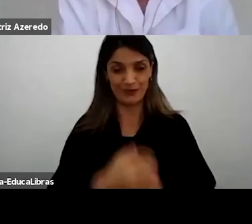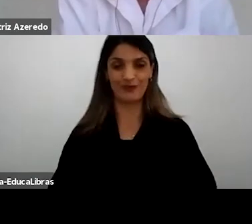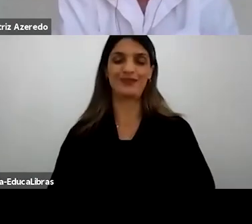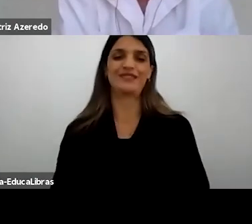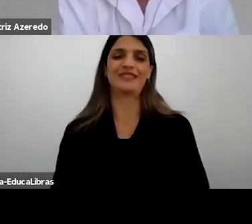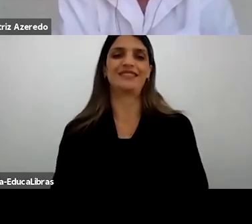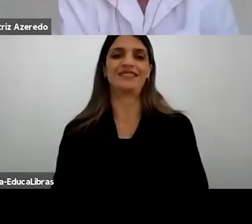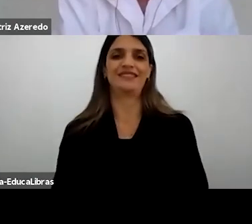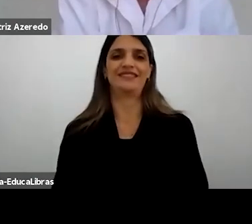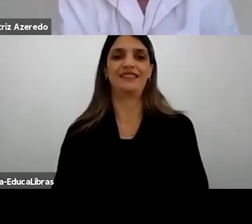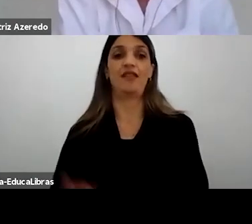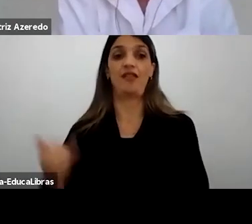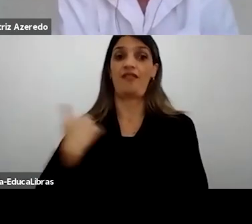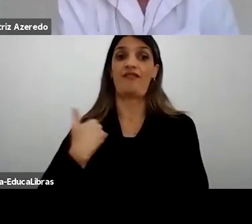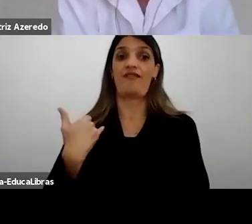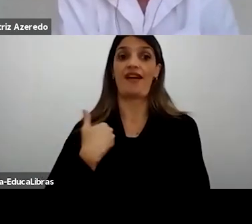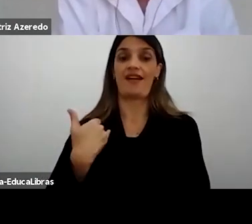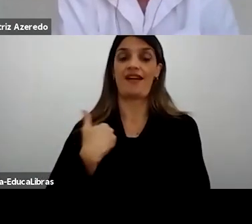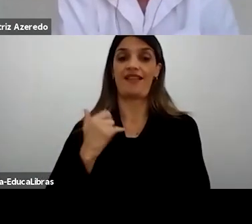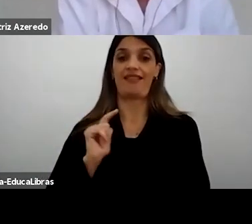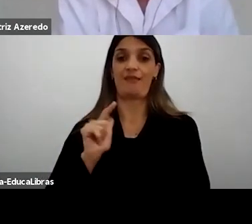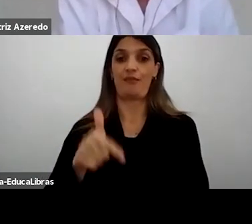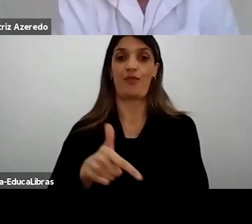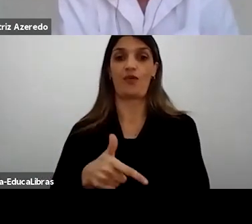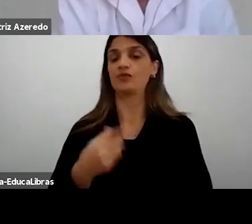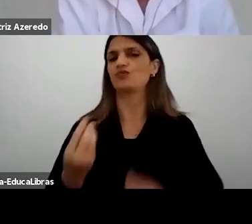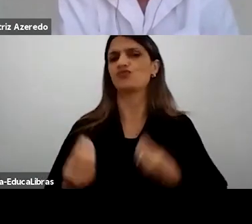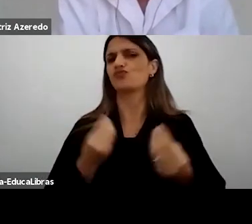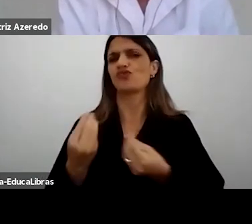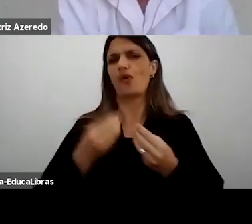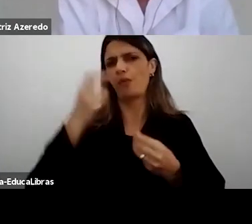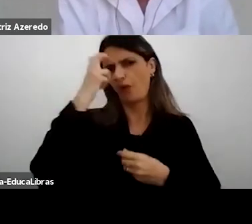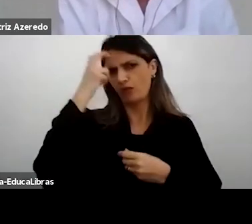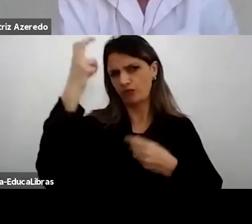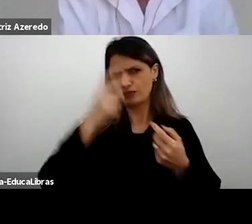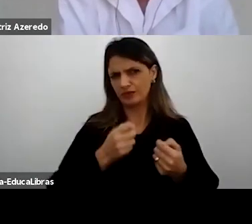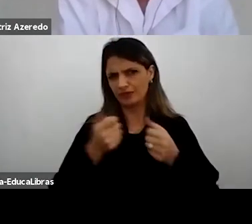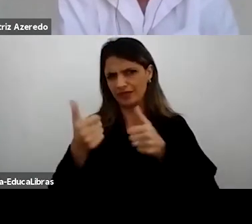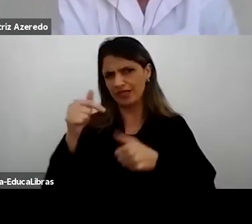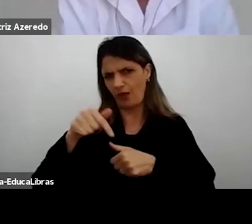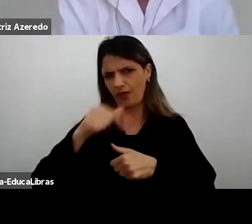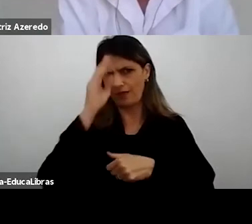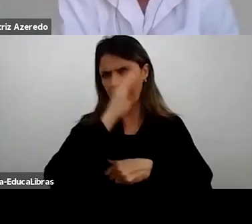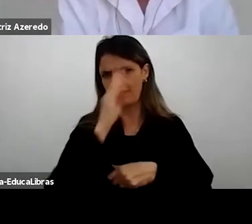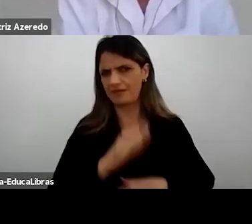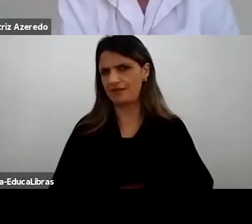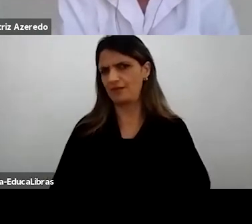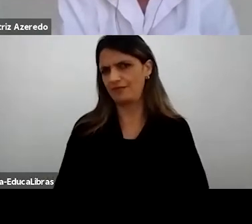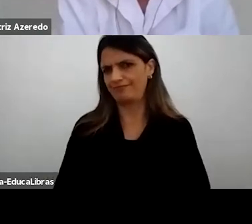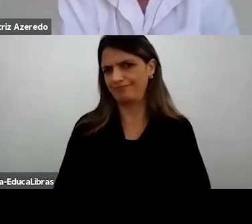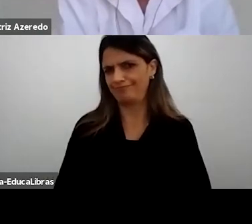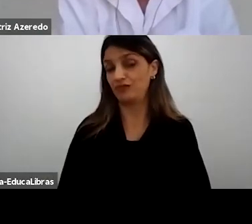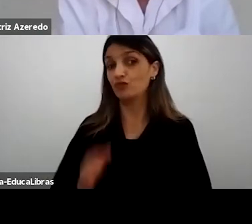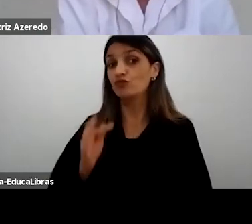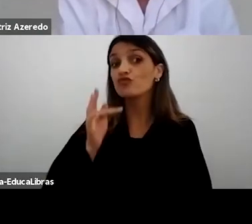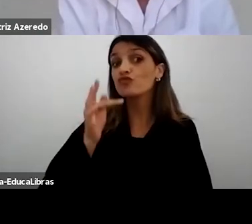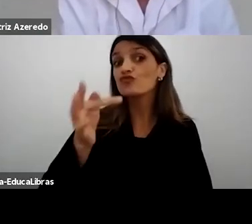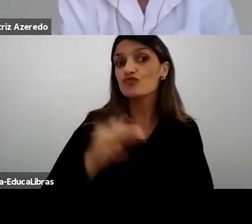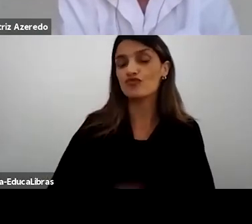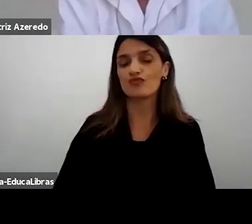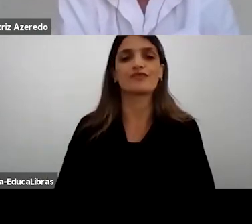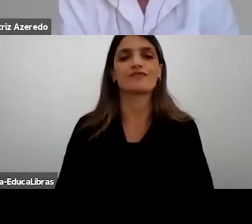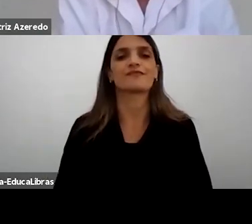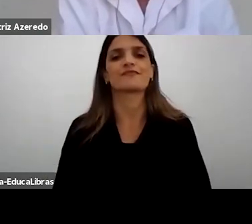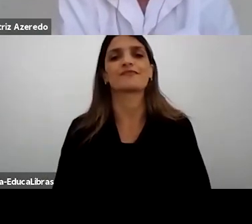contem pra gente. Como é que está a cultura de doação no Brasil? Traz uma coisa essencial